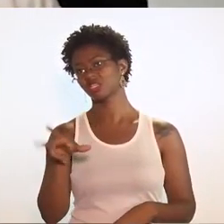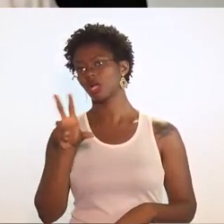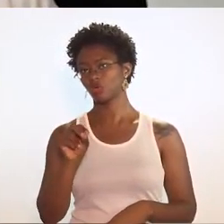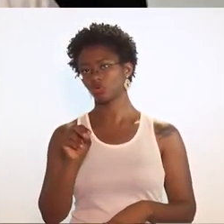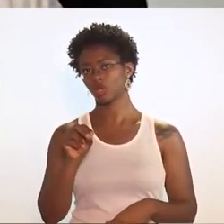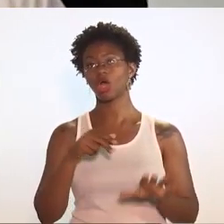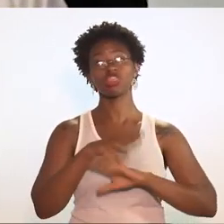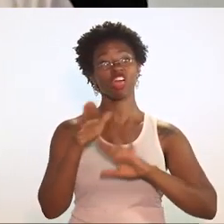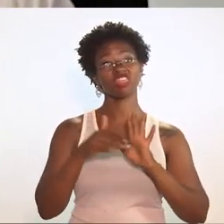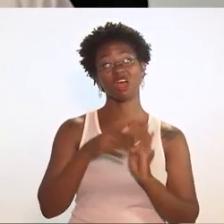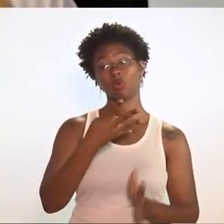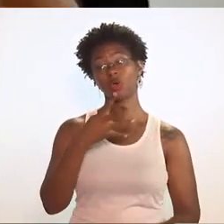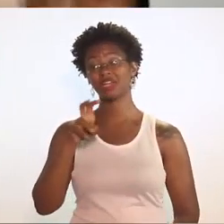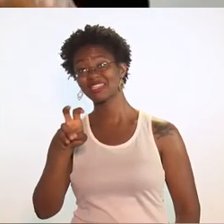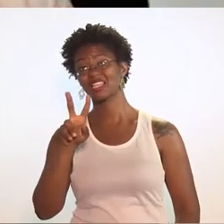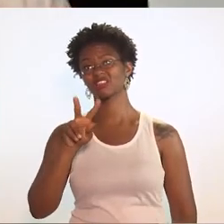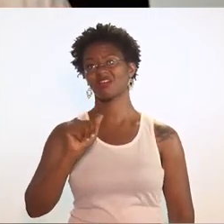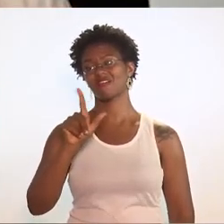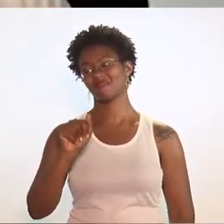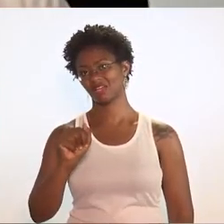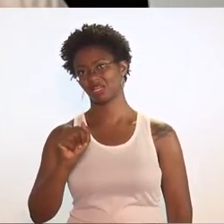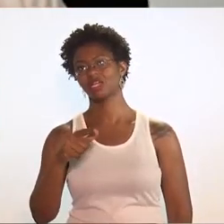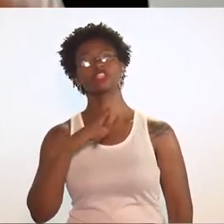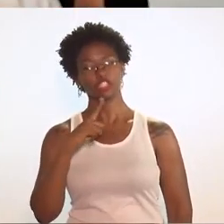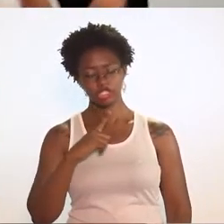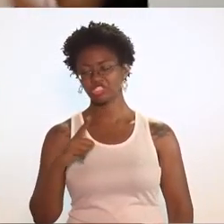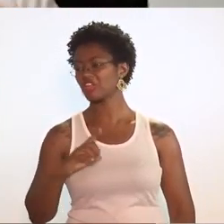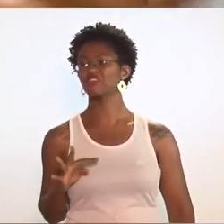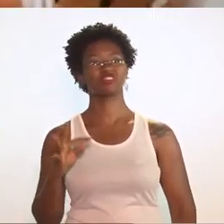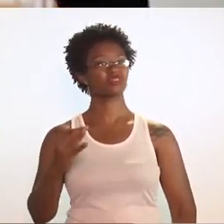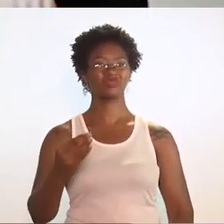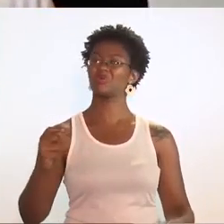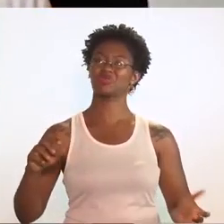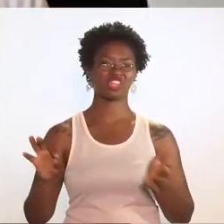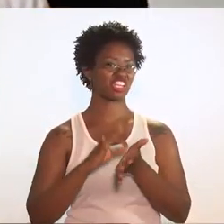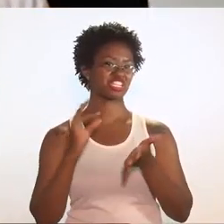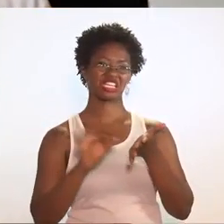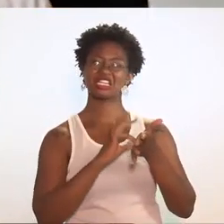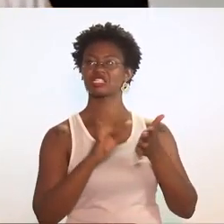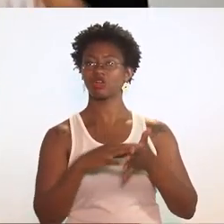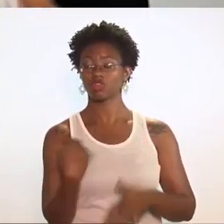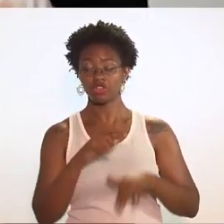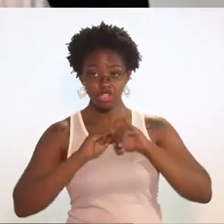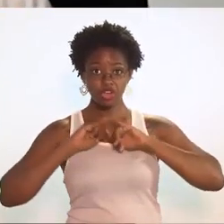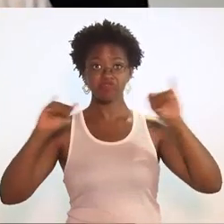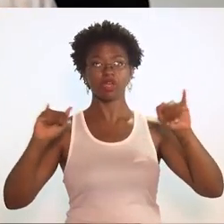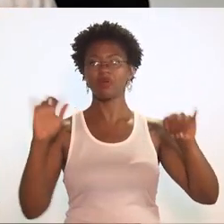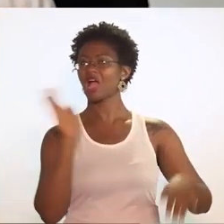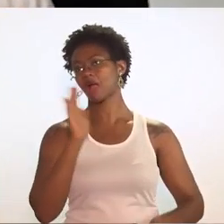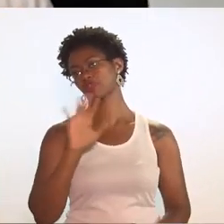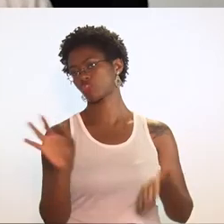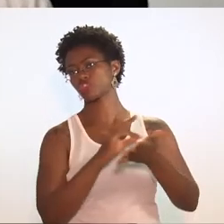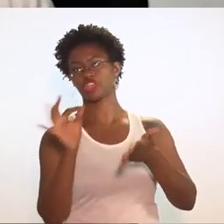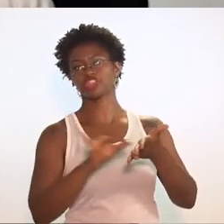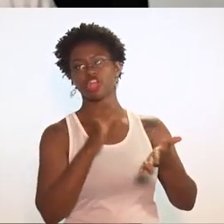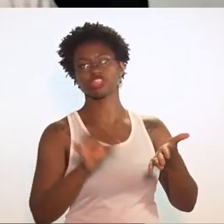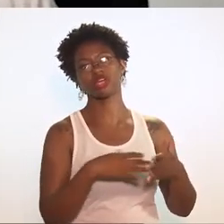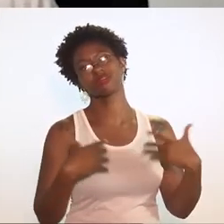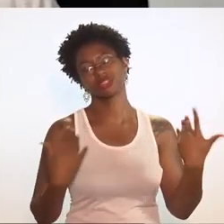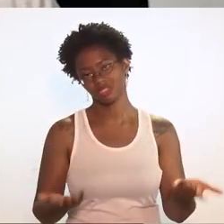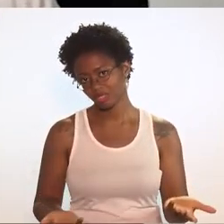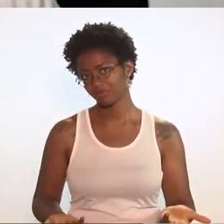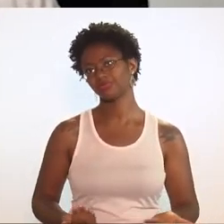precisávamos seguir as orientações sanitárias, né? E então nós tivemos três